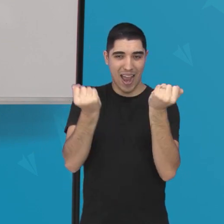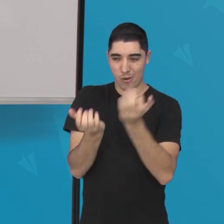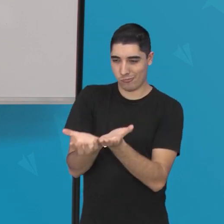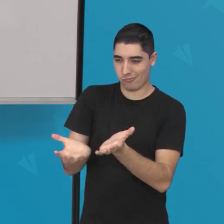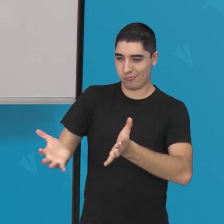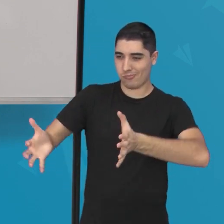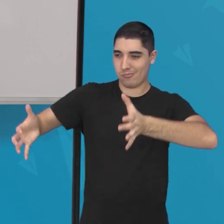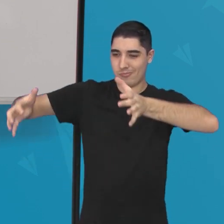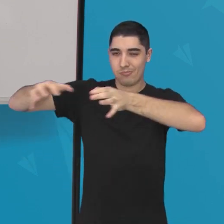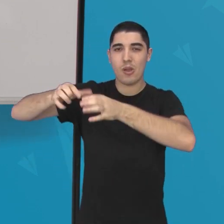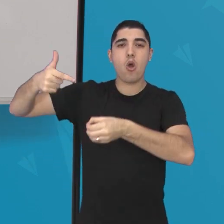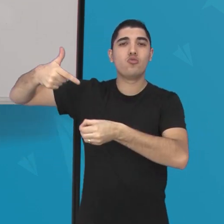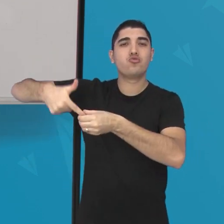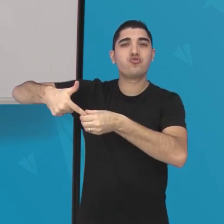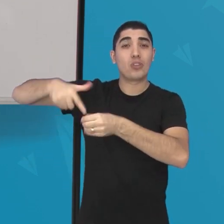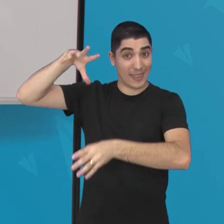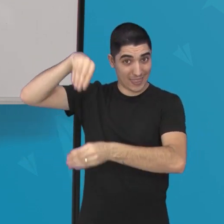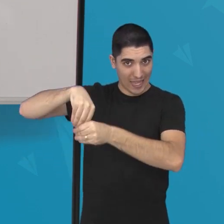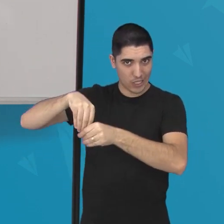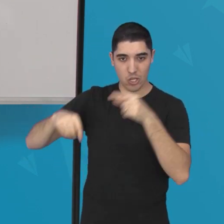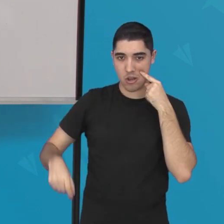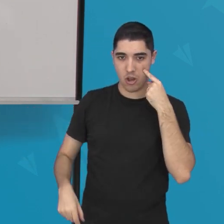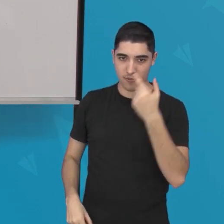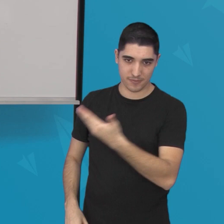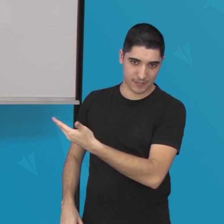o tanque